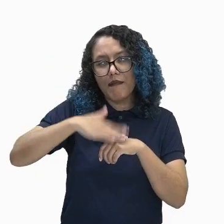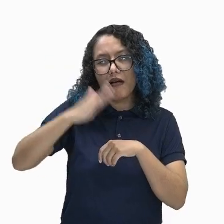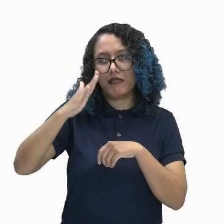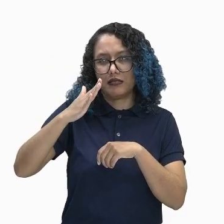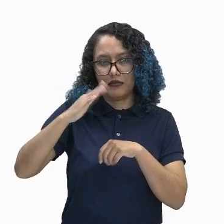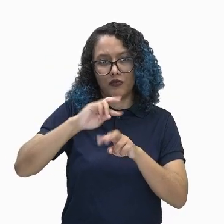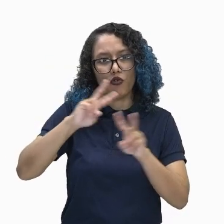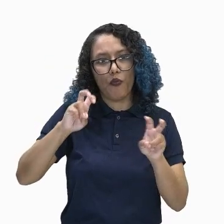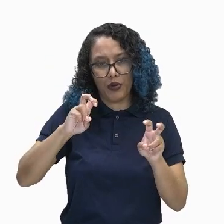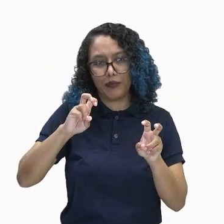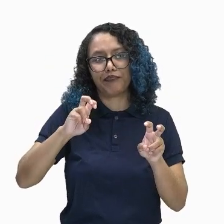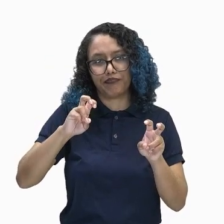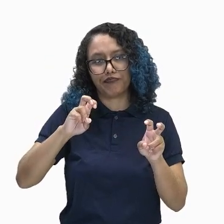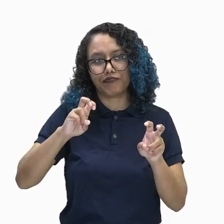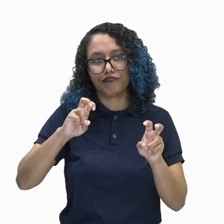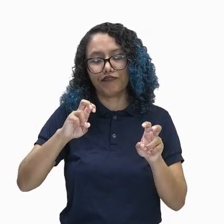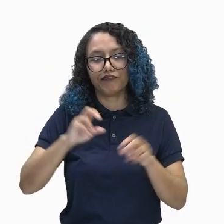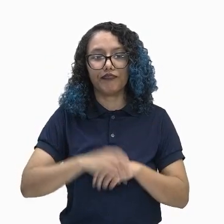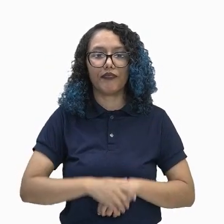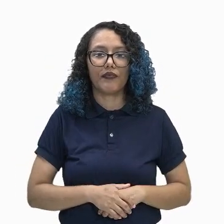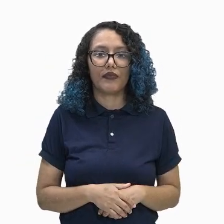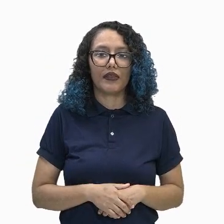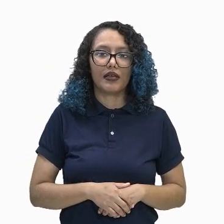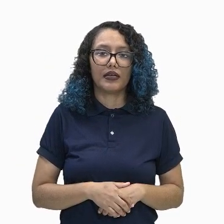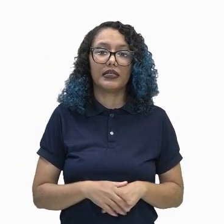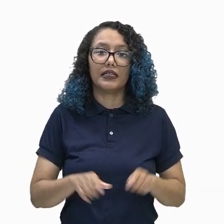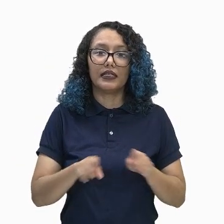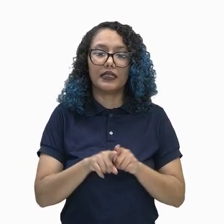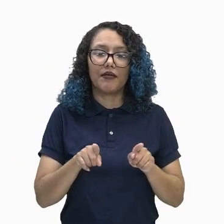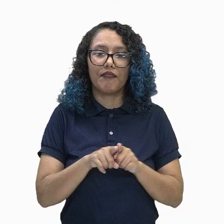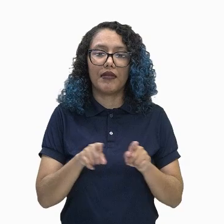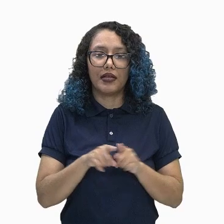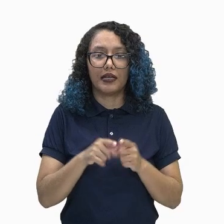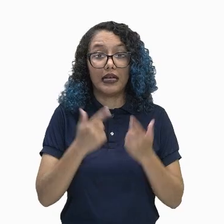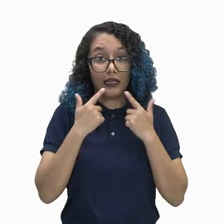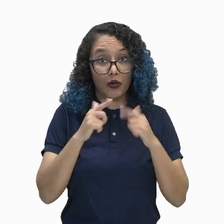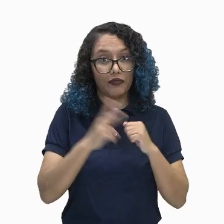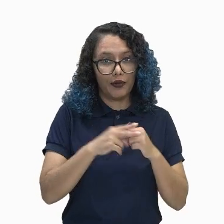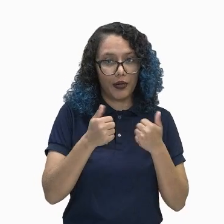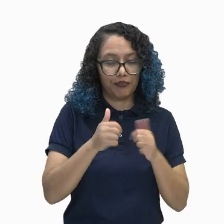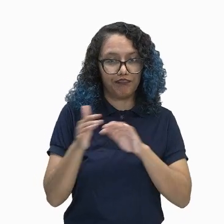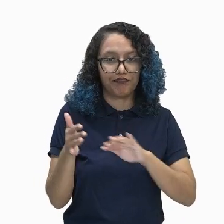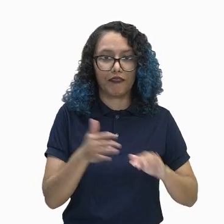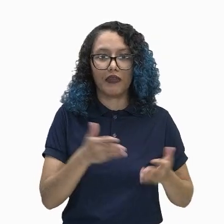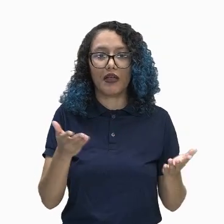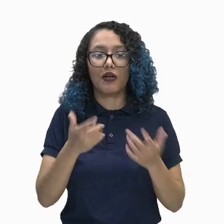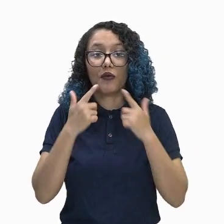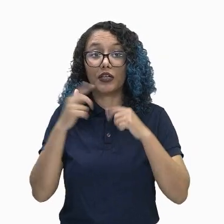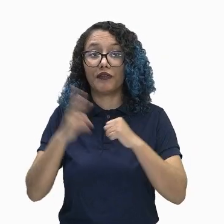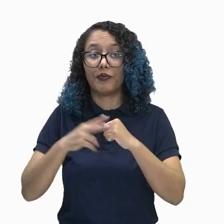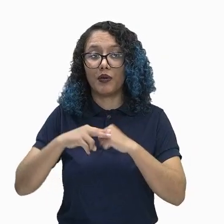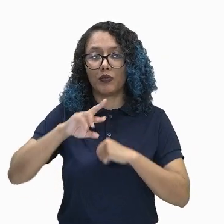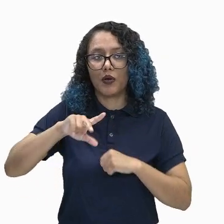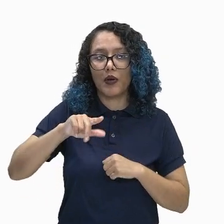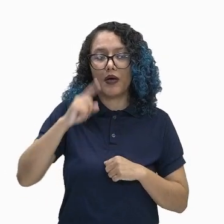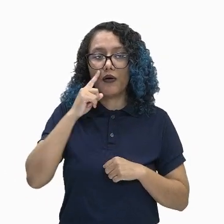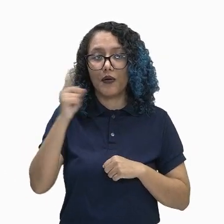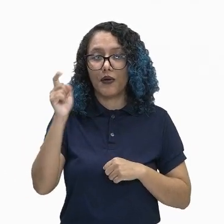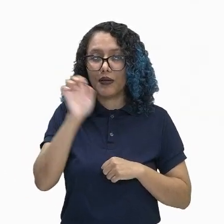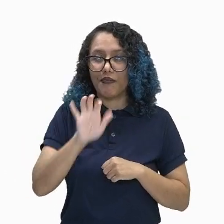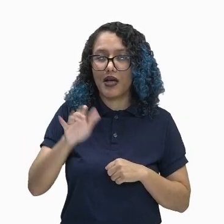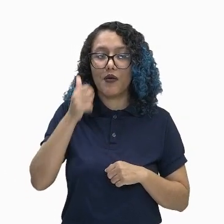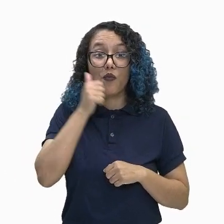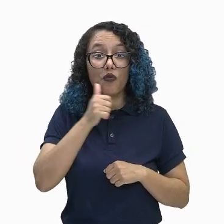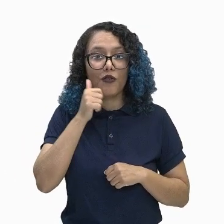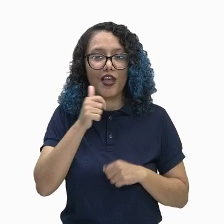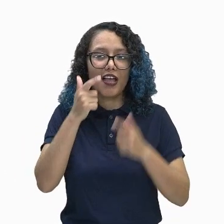linguagem verbal, que utiliza palavras. Agora, a linguagem não verbal. E aí nós temos a imagem. Observe que a imagem de uma